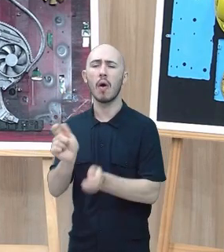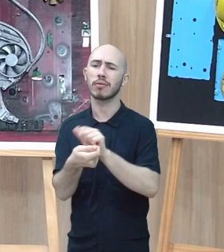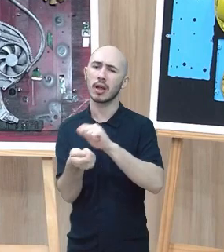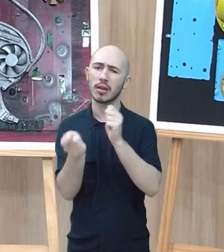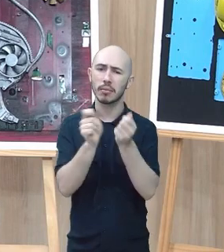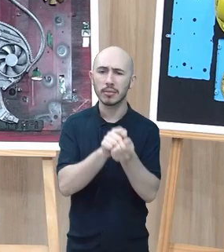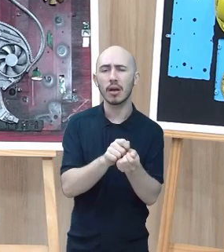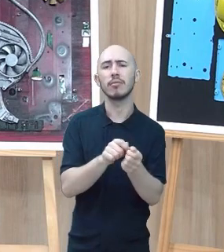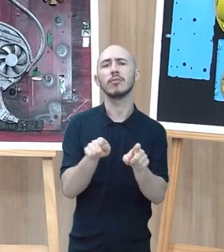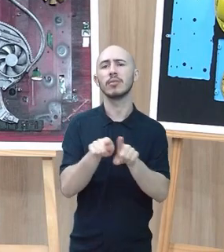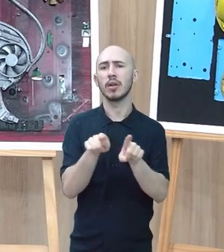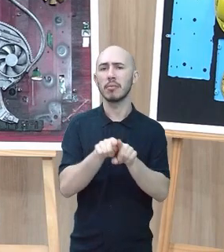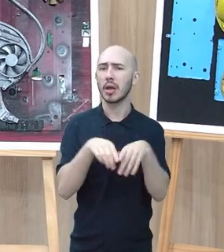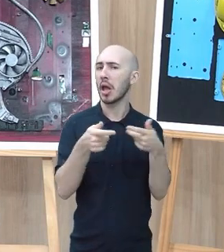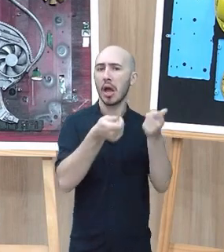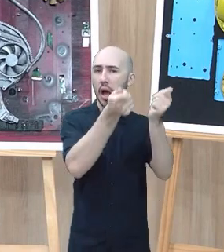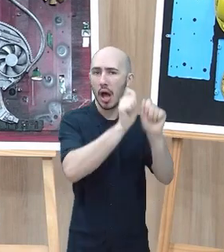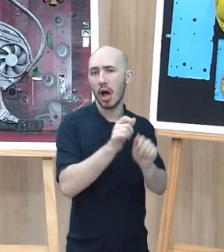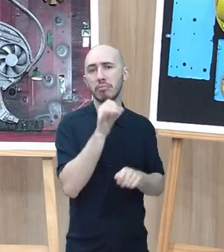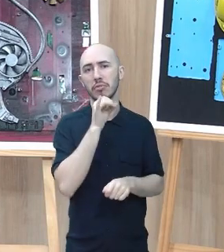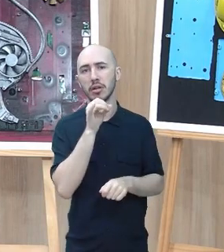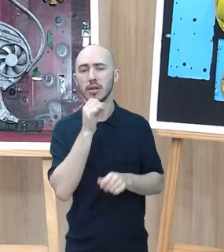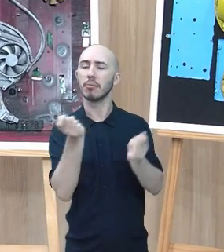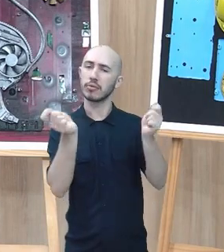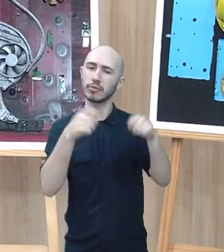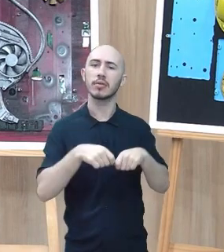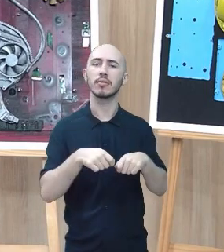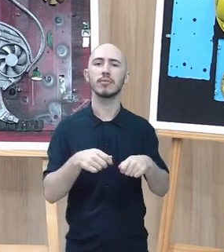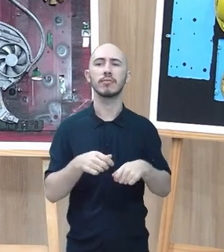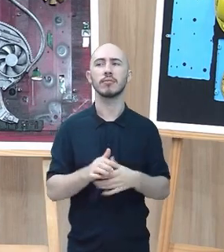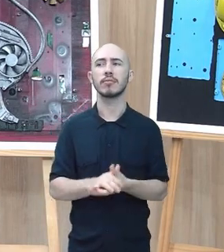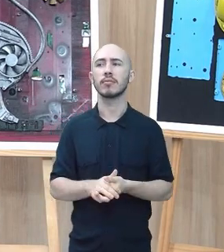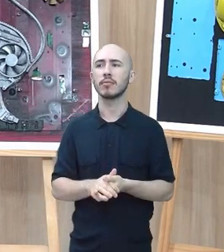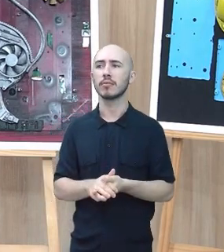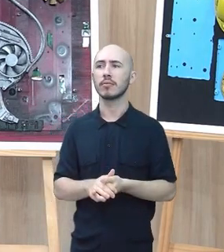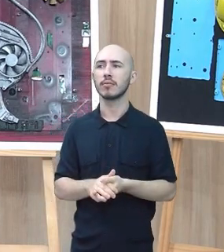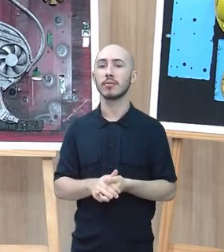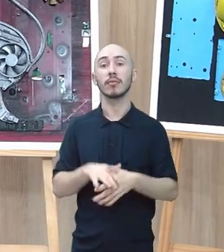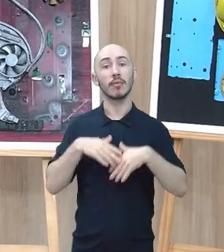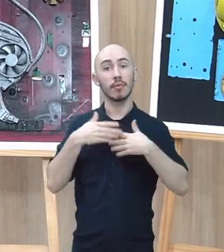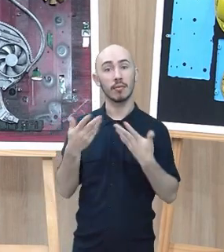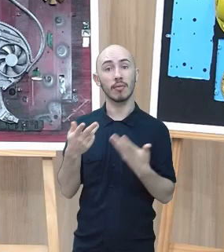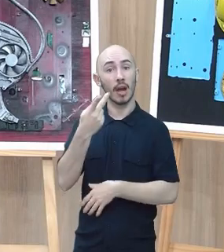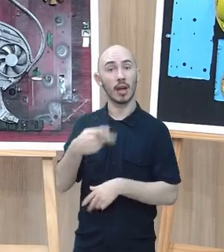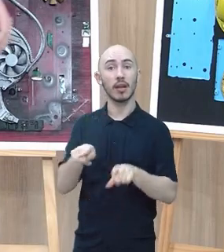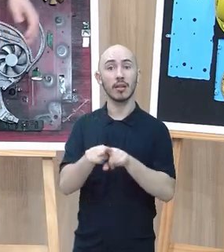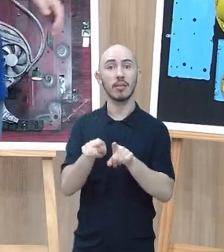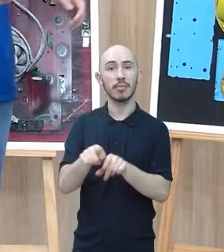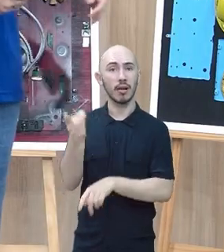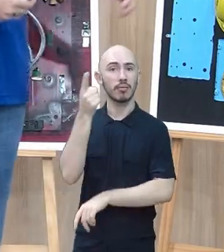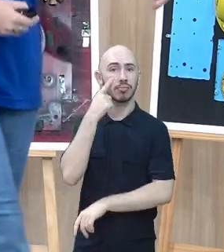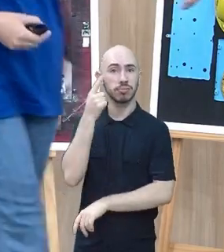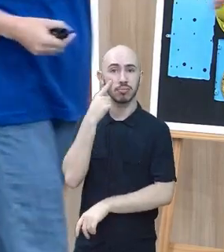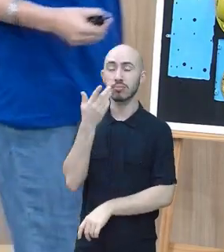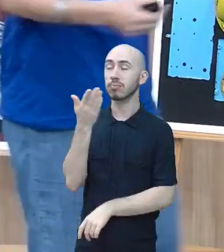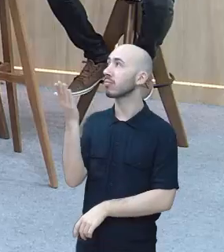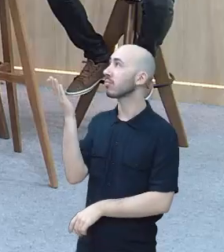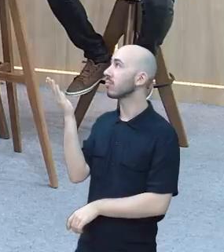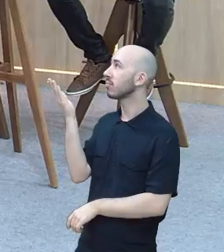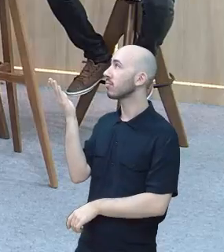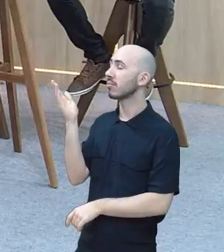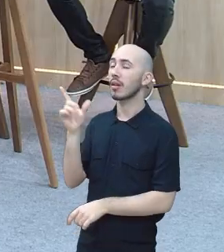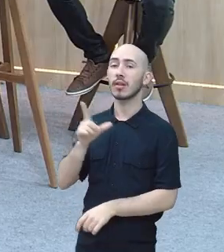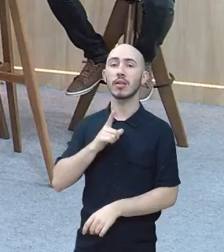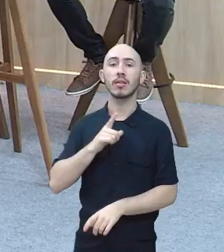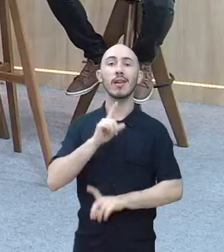para fazer uma obra de arte, por exemplo. Aqui a gente também tá observando, né, que